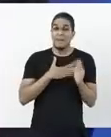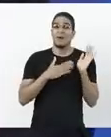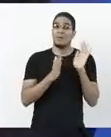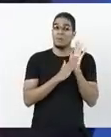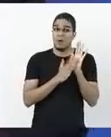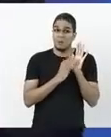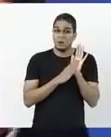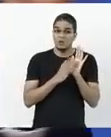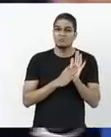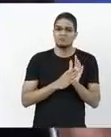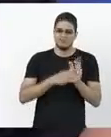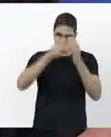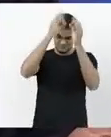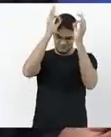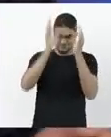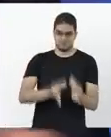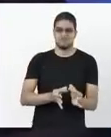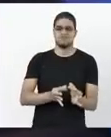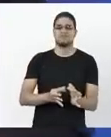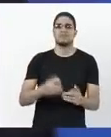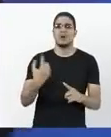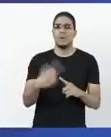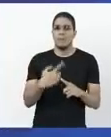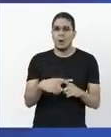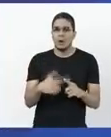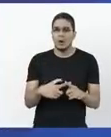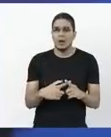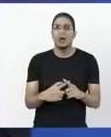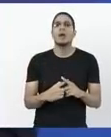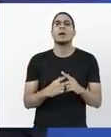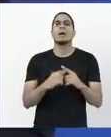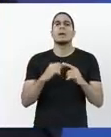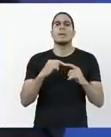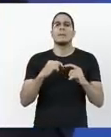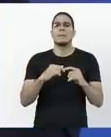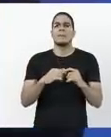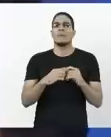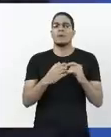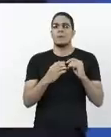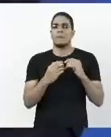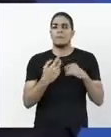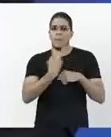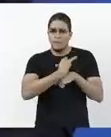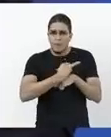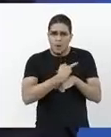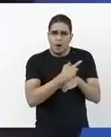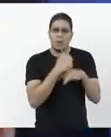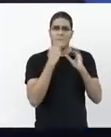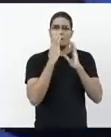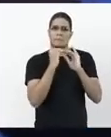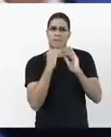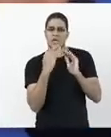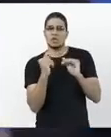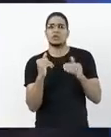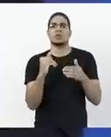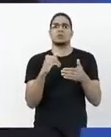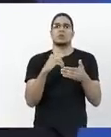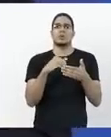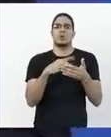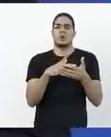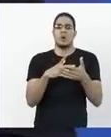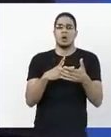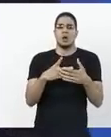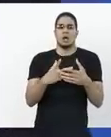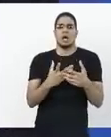me procuraram pedindo secretarias, pedindo cargos e cargos, inclusive outras coisas, mas eu não vendi a minha